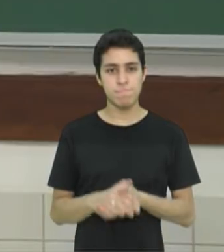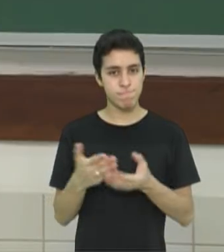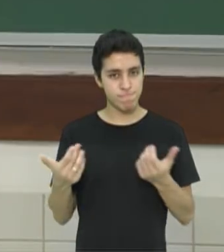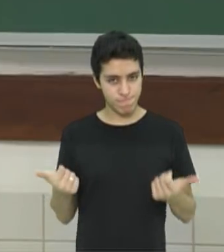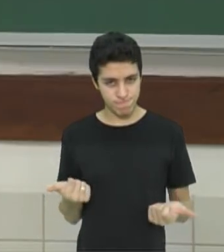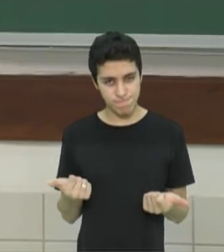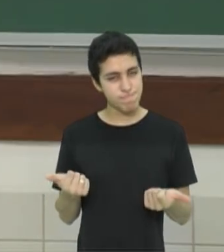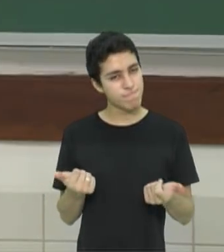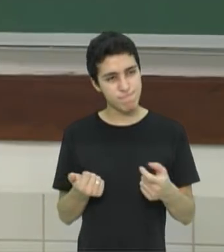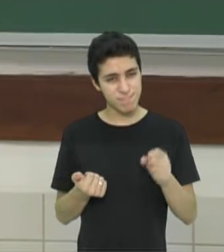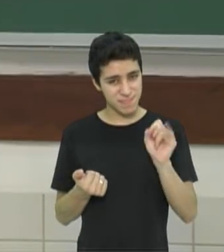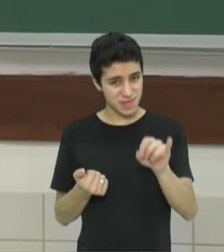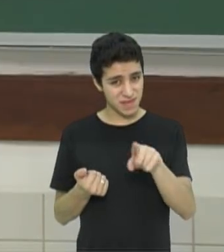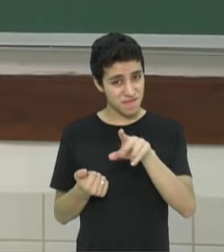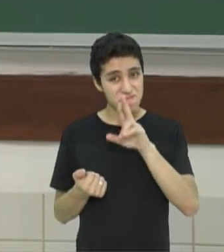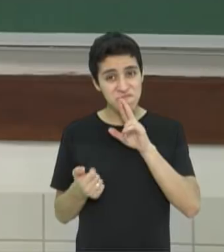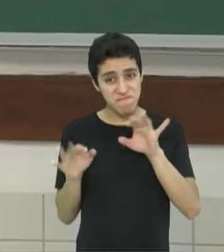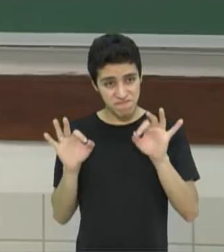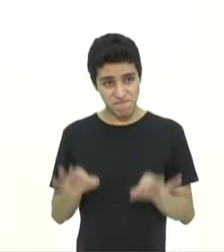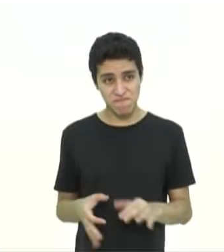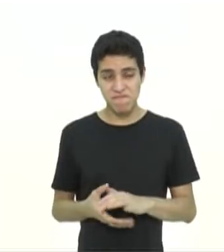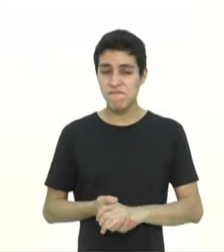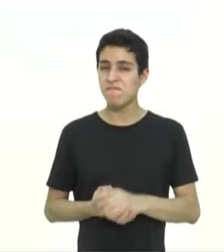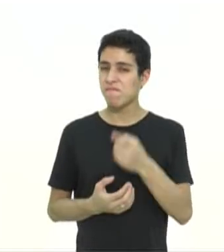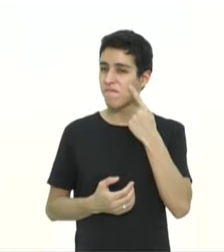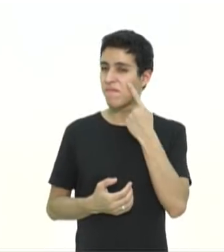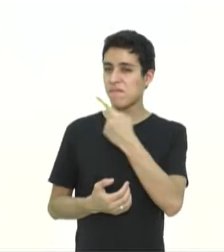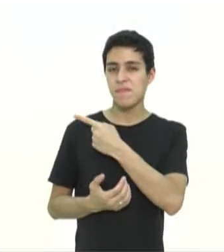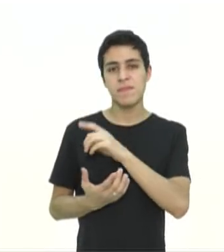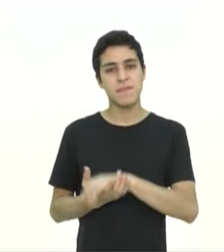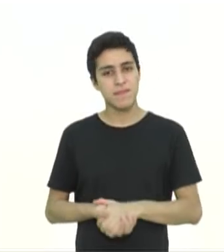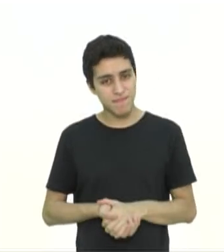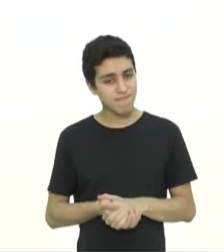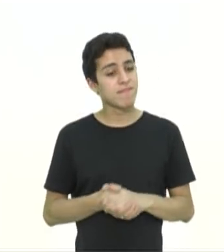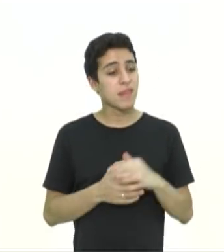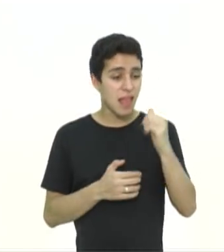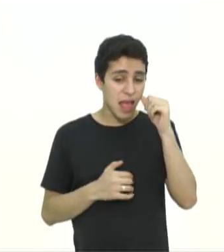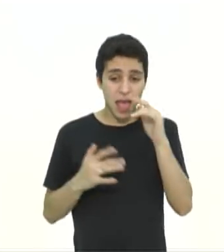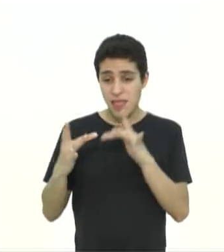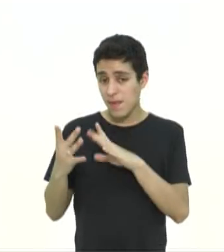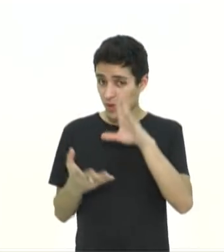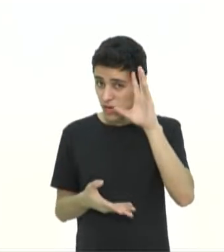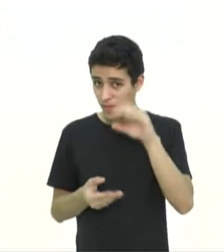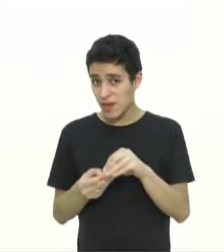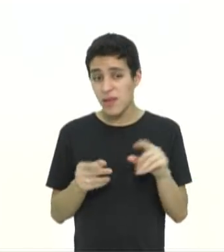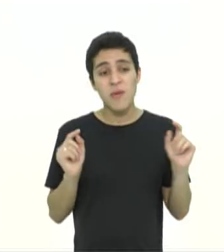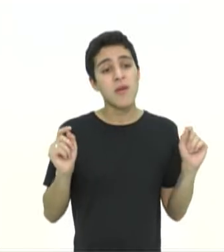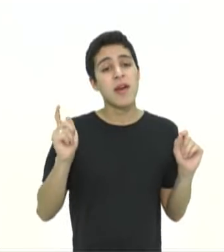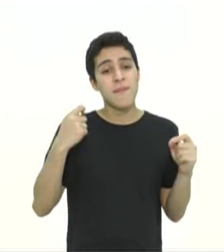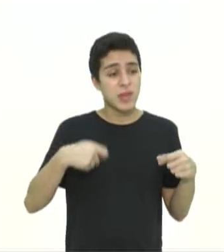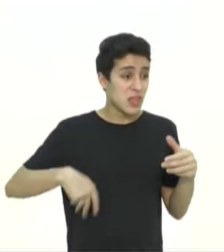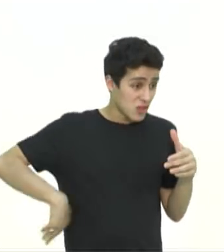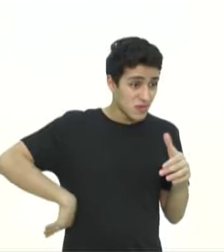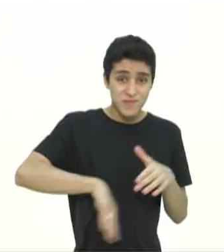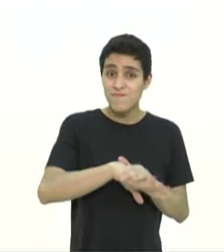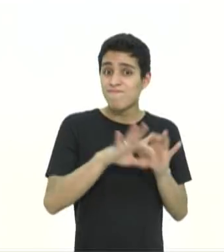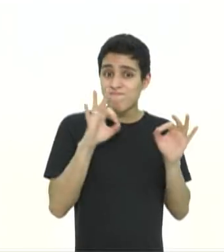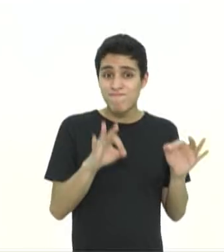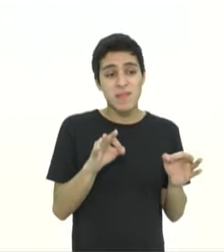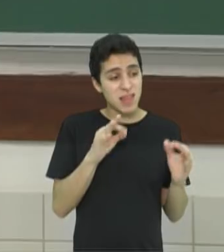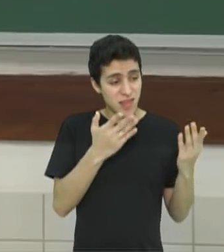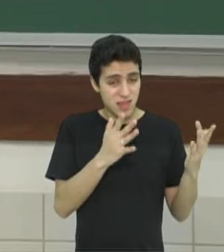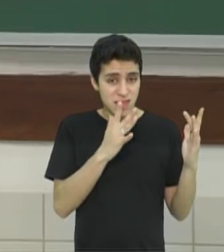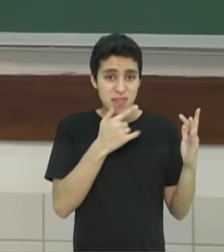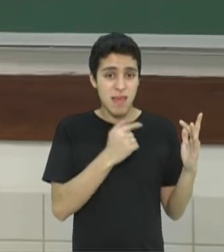E aí, será que você acertou? Vamos ver. Nesse caso, a namorada entendeu que deveria chutar literalmente o